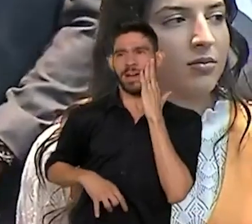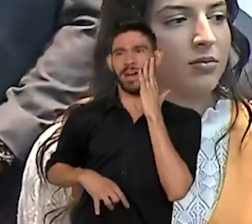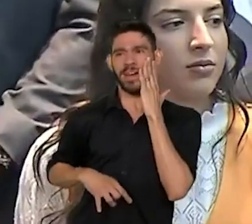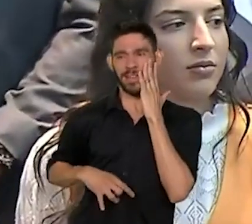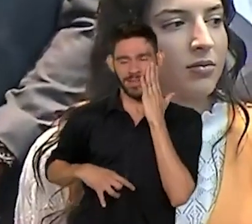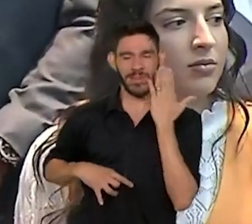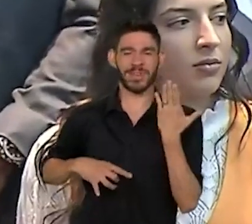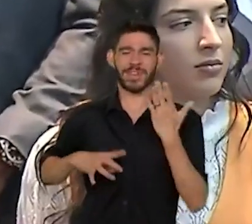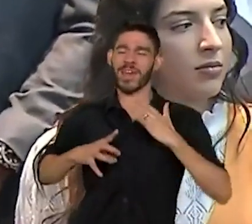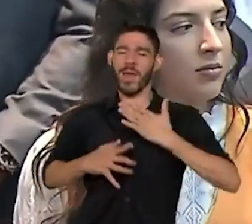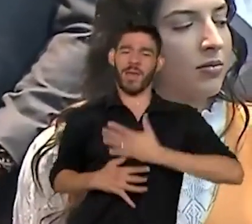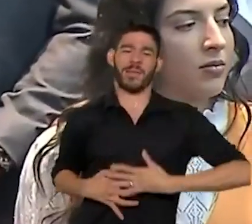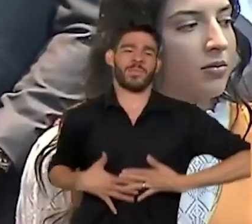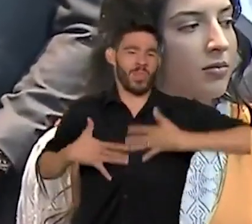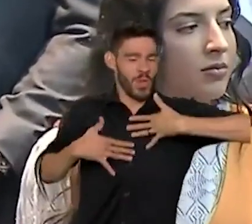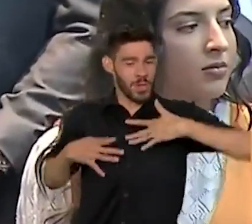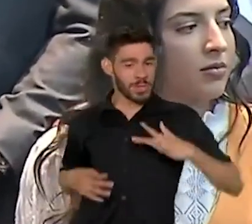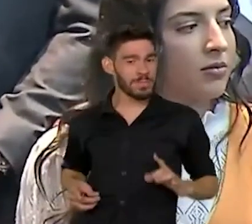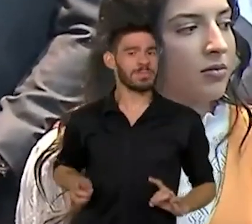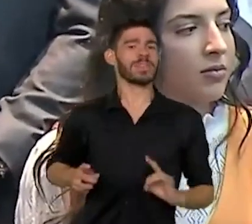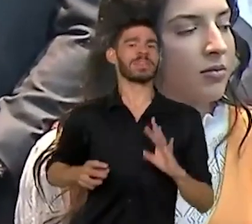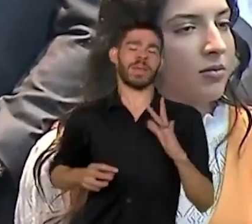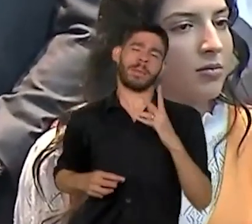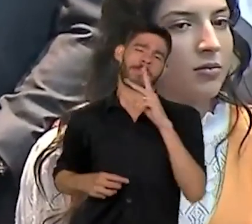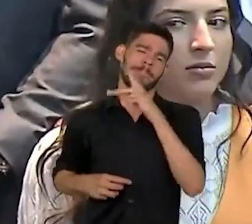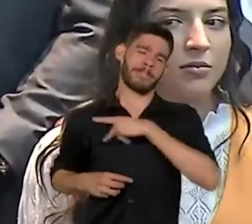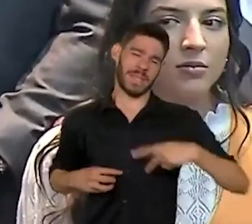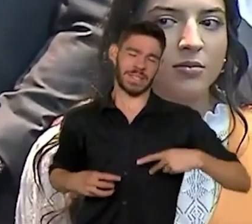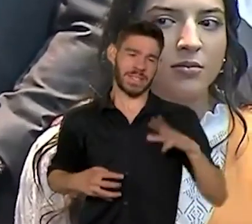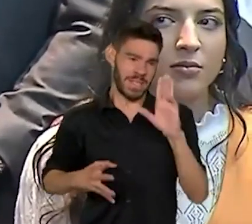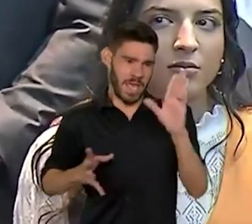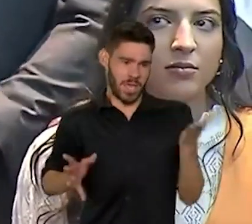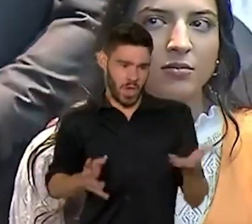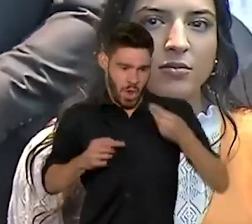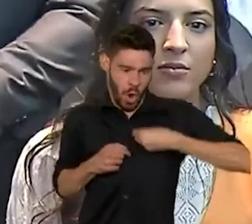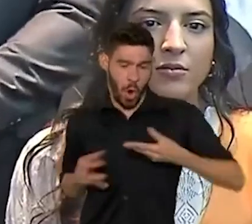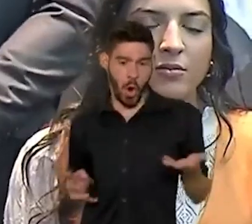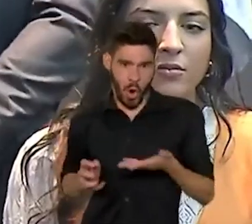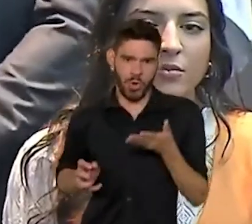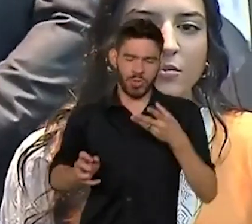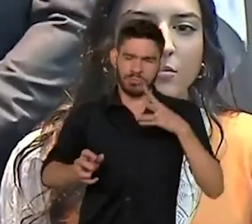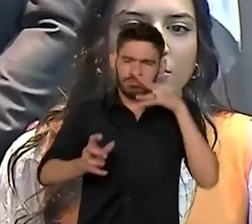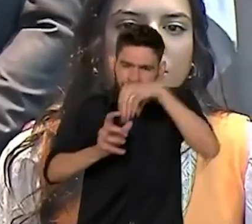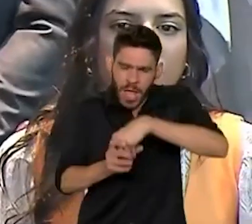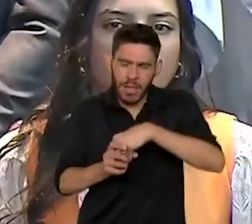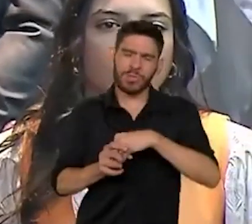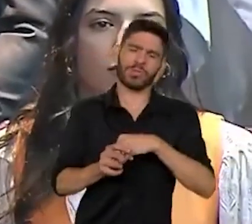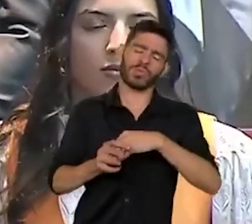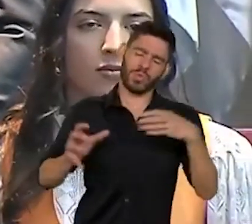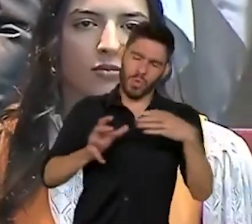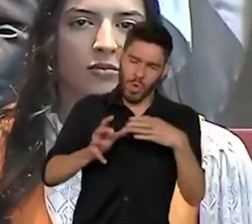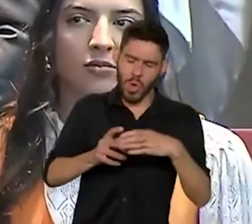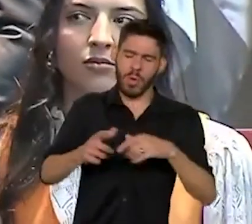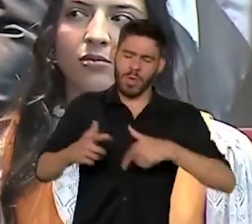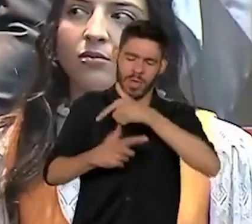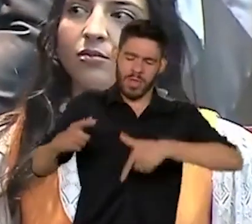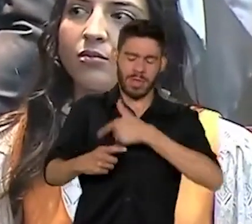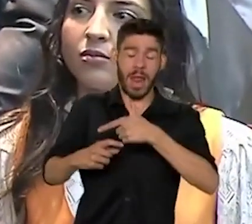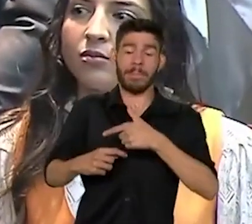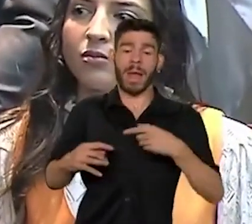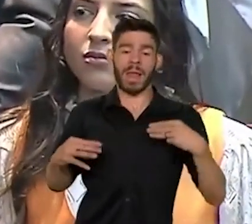É uma honra especial que o presidente Lula me concedeu nesse dia, a de integrar o seu governo no cargo de ministro do